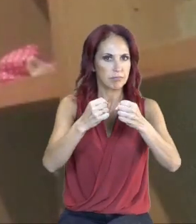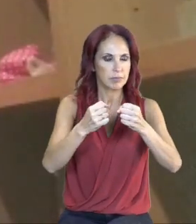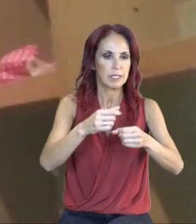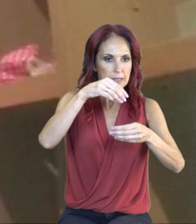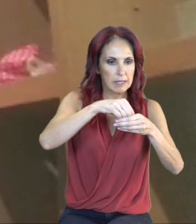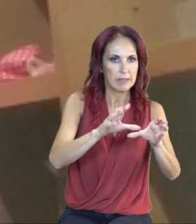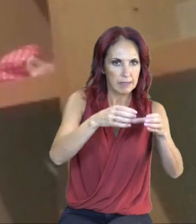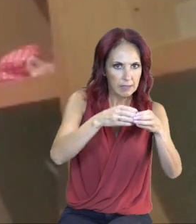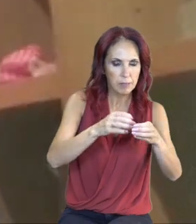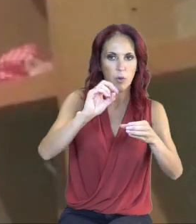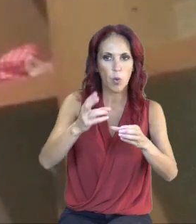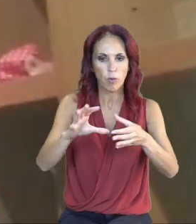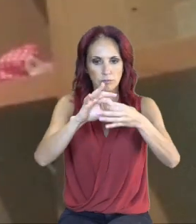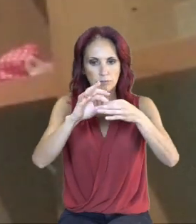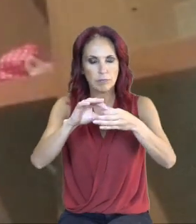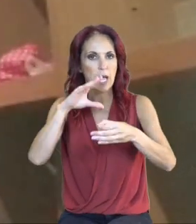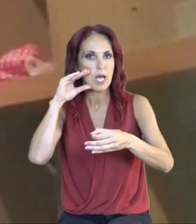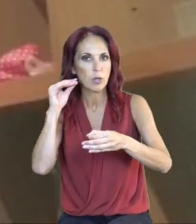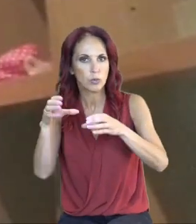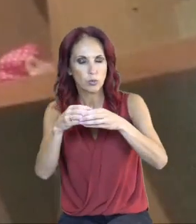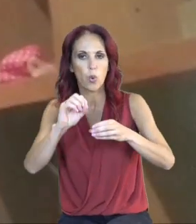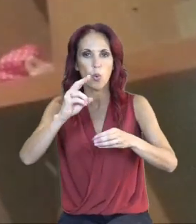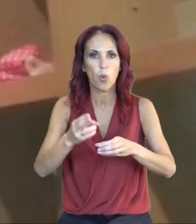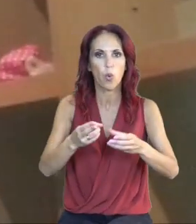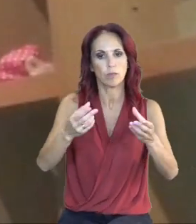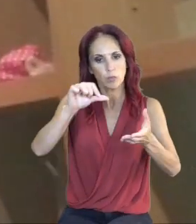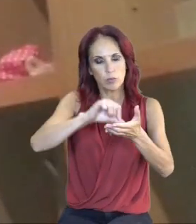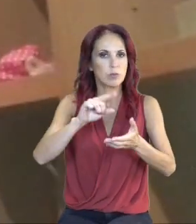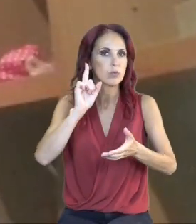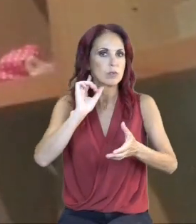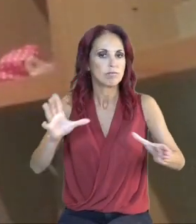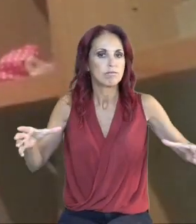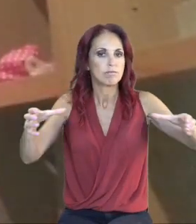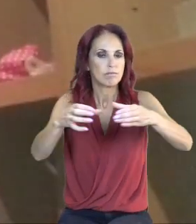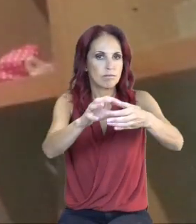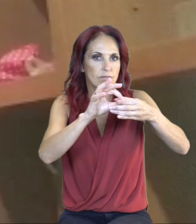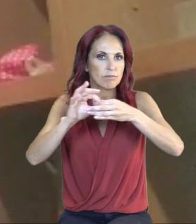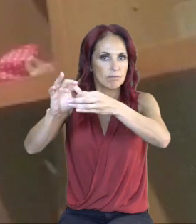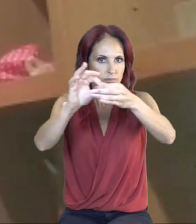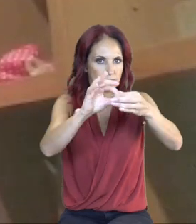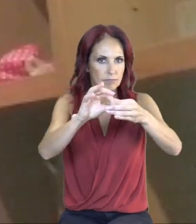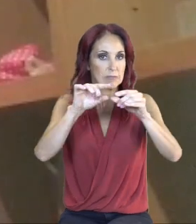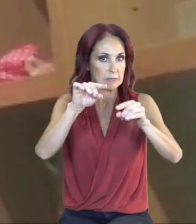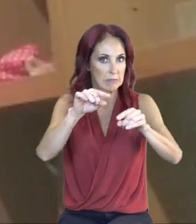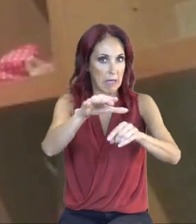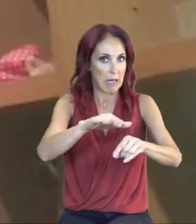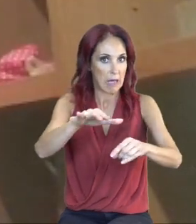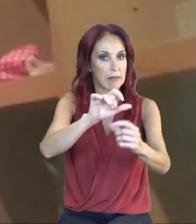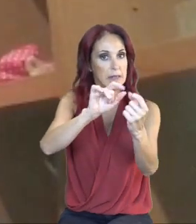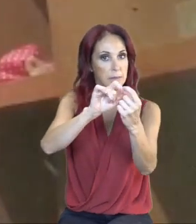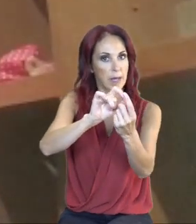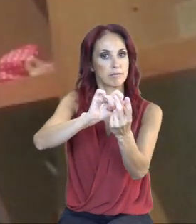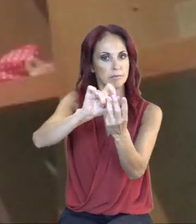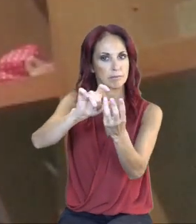pessoas fortemente ligadas entre si, quer dentro da equipa, quer na relação da equipa com os adultos, quer na relação do próprio Centro Qualifica com a comunidade, com o exterior.